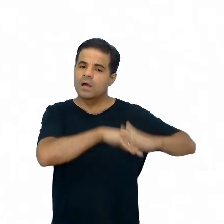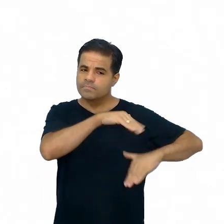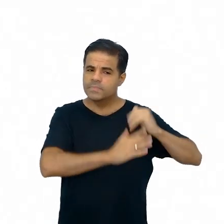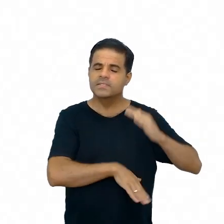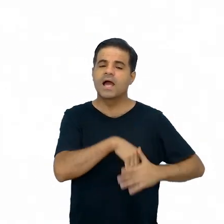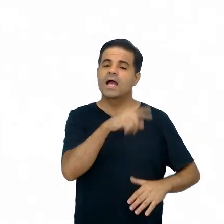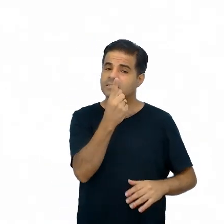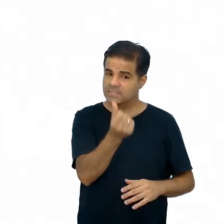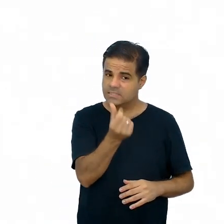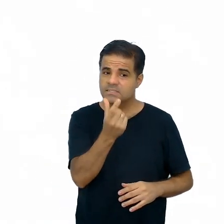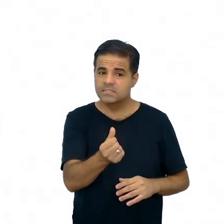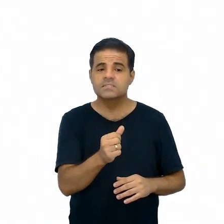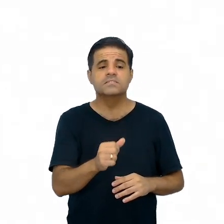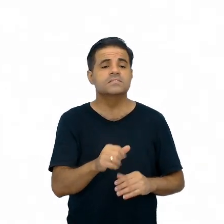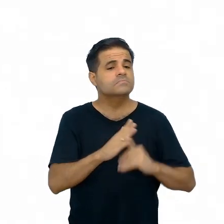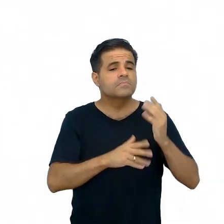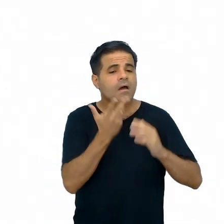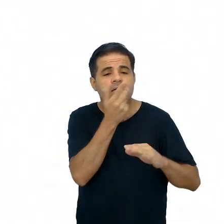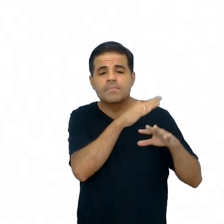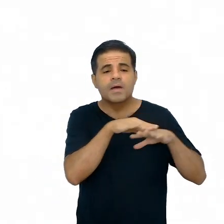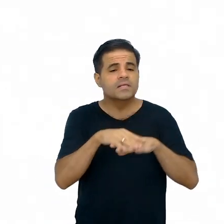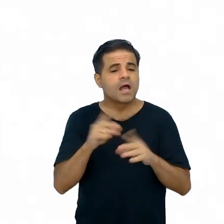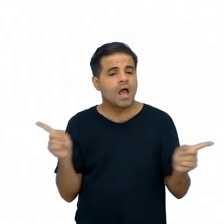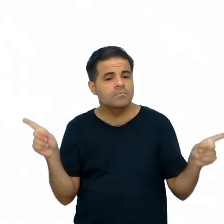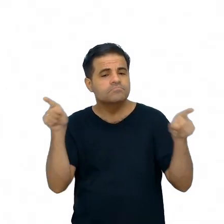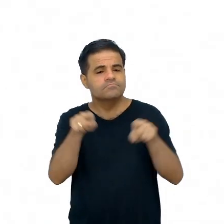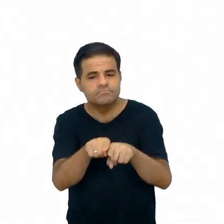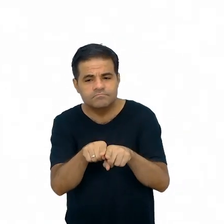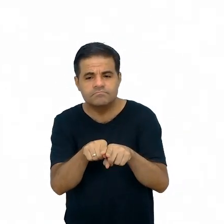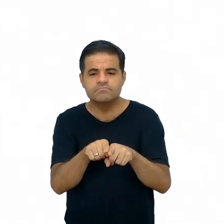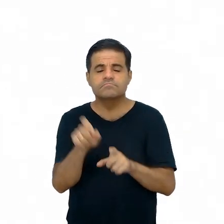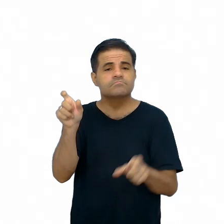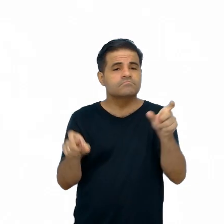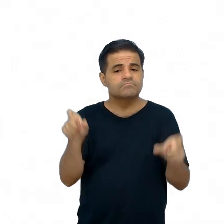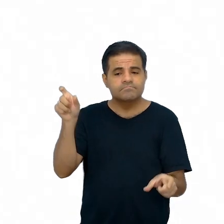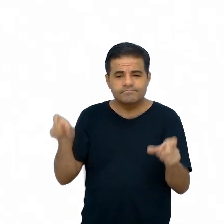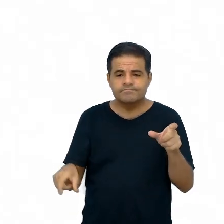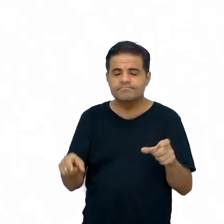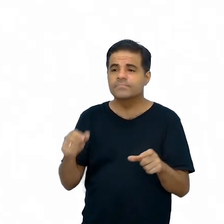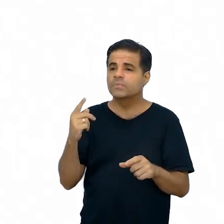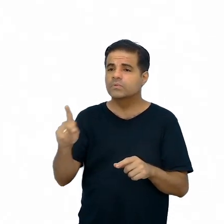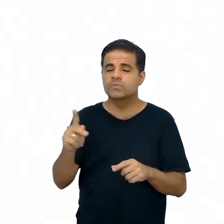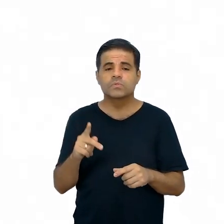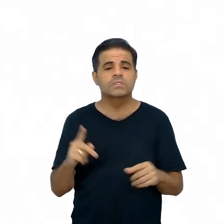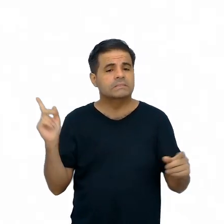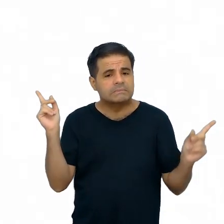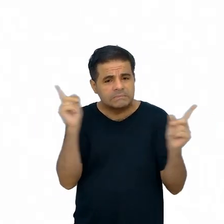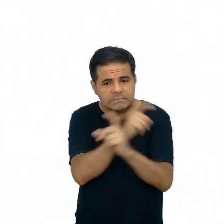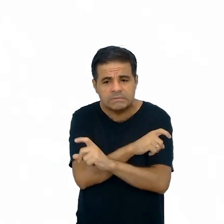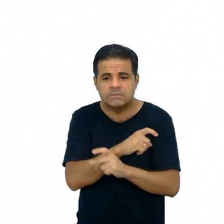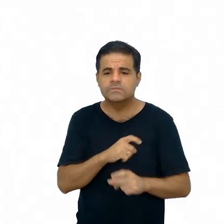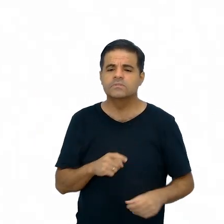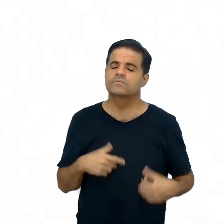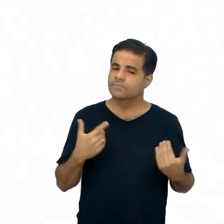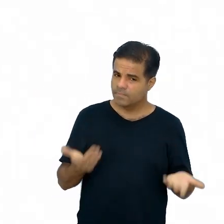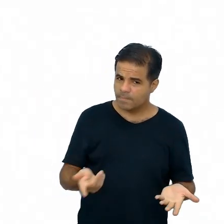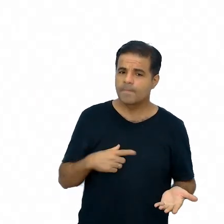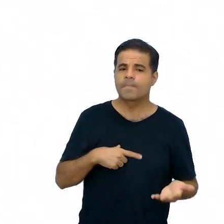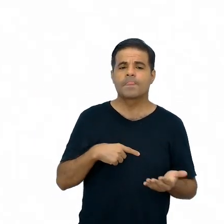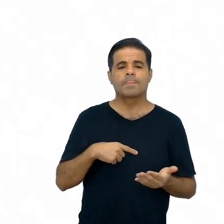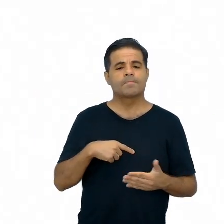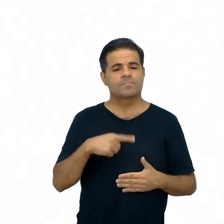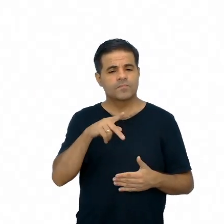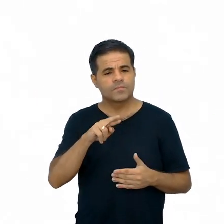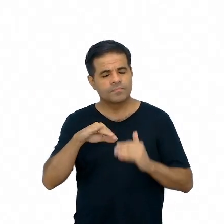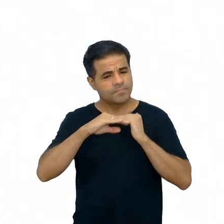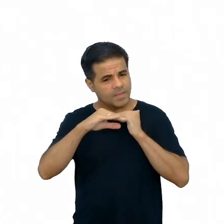de matemática, que trata de associar figuras especiais e suas planificações, os